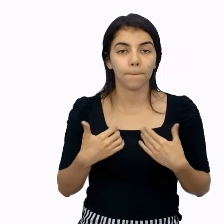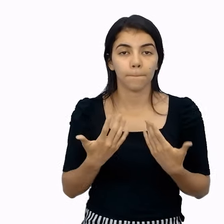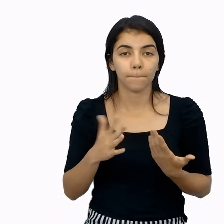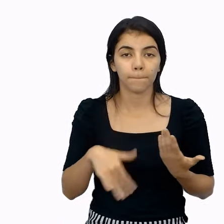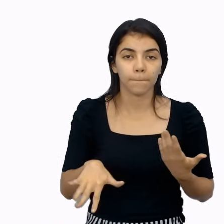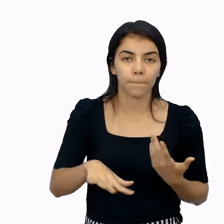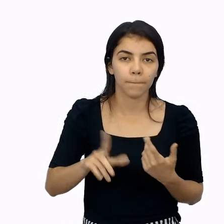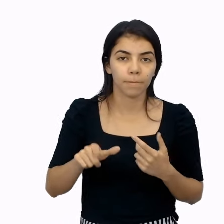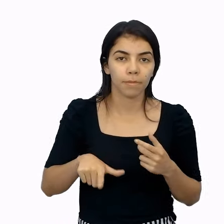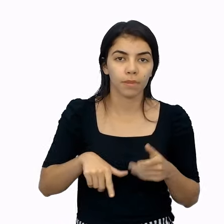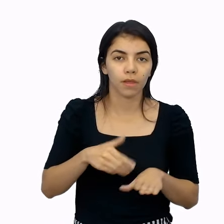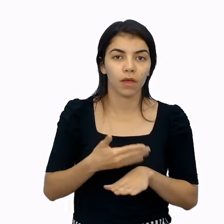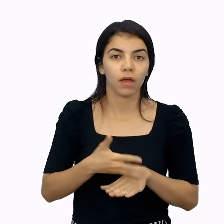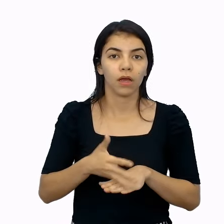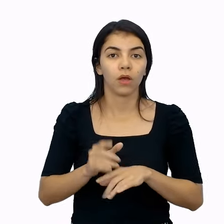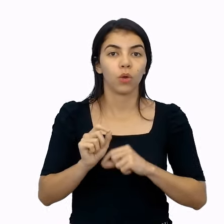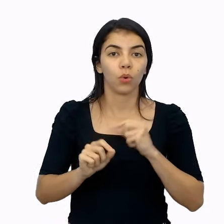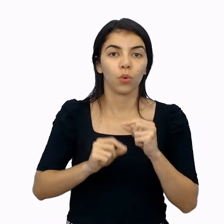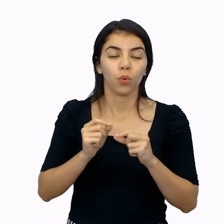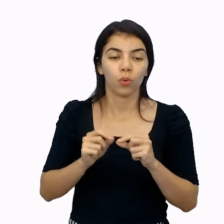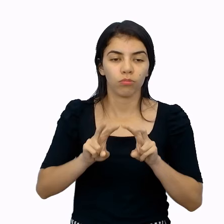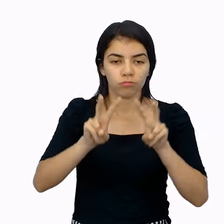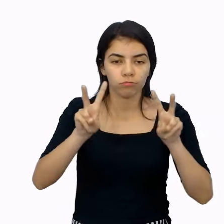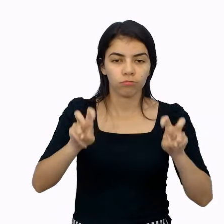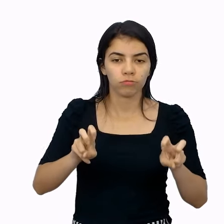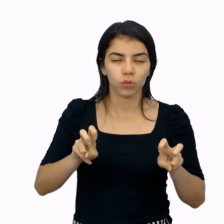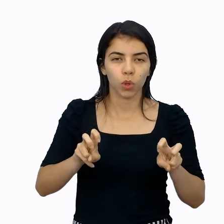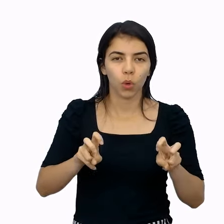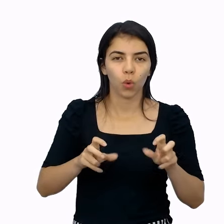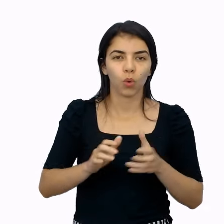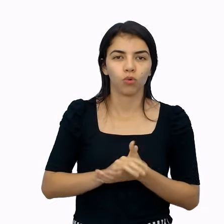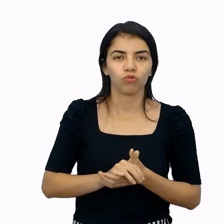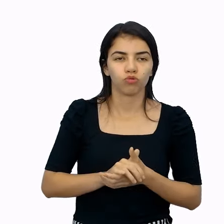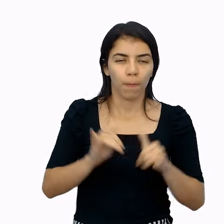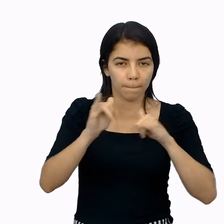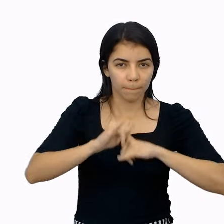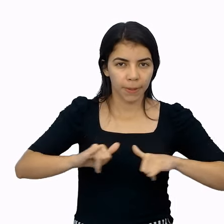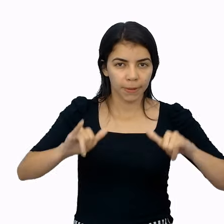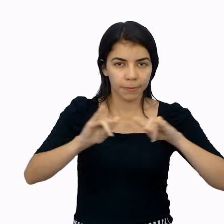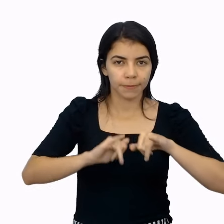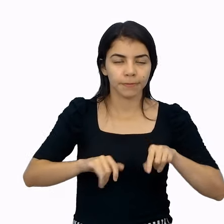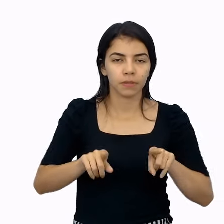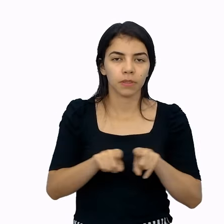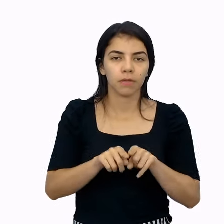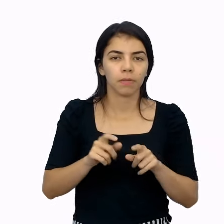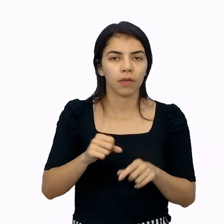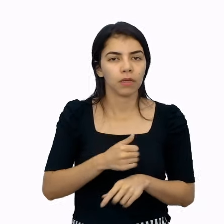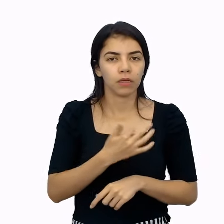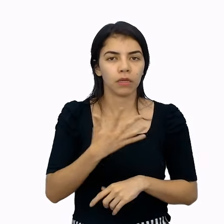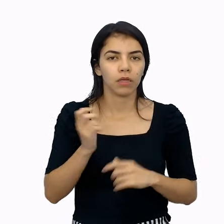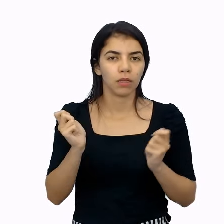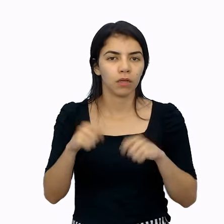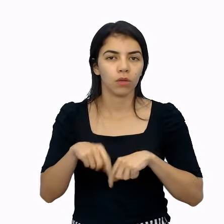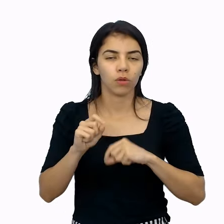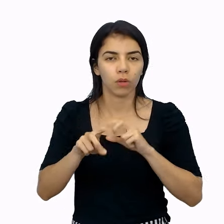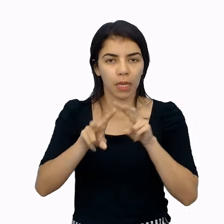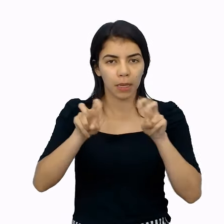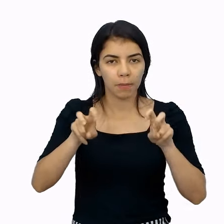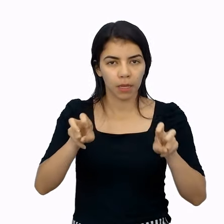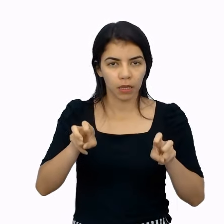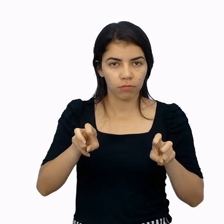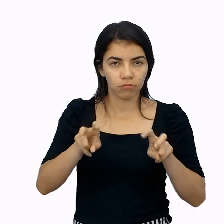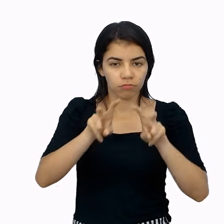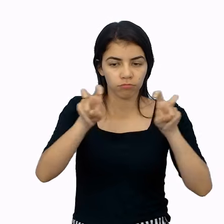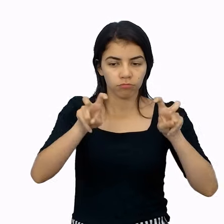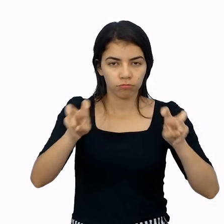ser trabalhado a questão também do título ou manchete, há também uma possibilidade de olhar o título secundário,